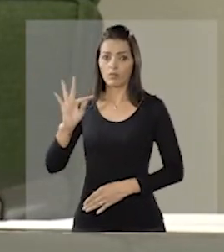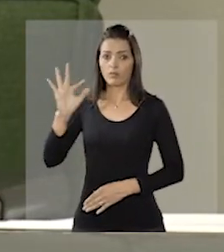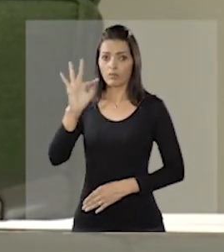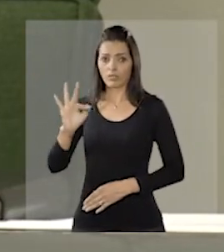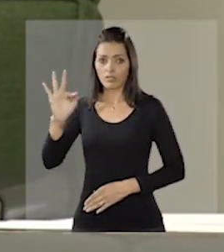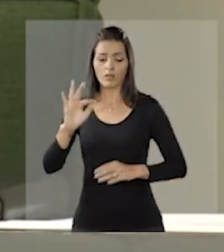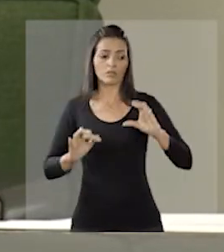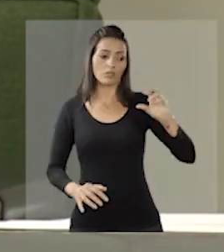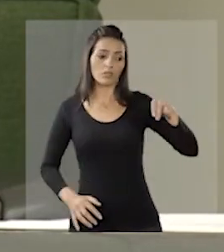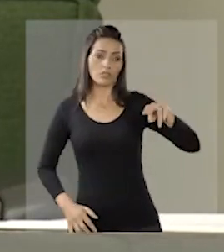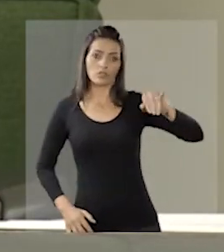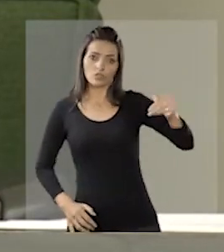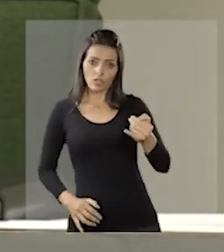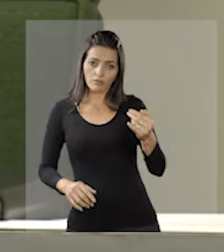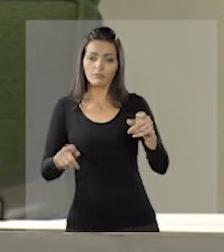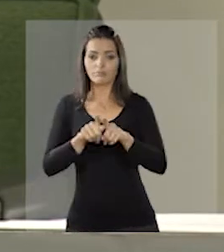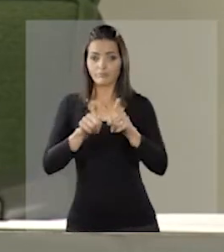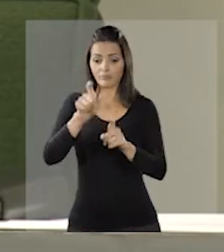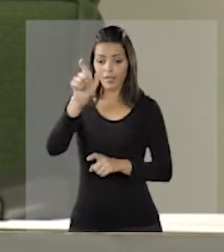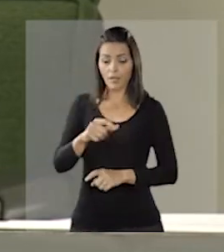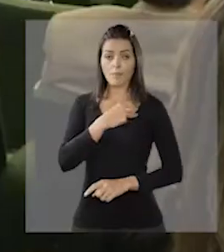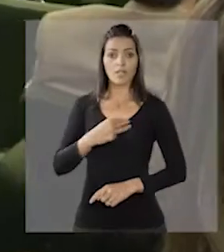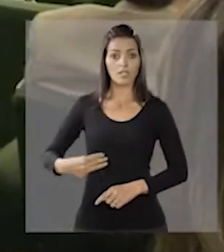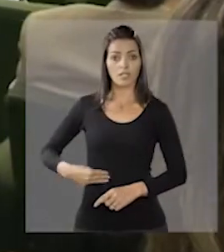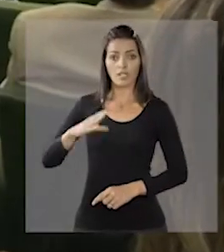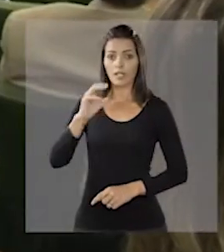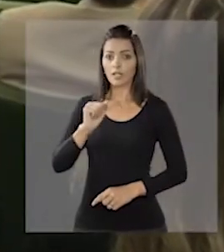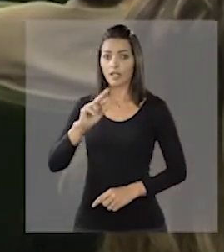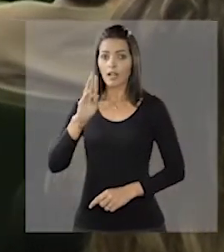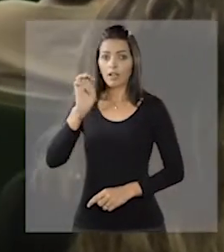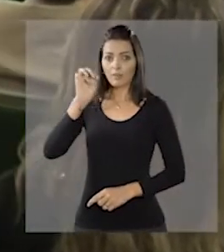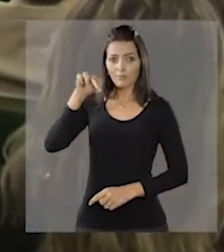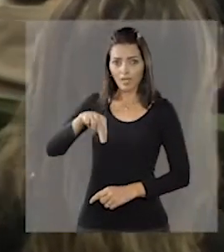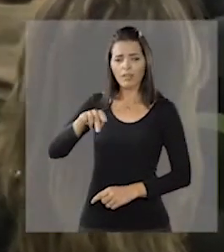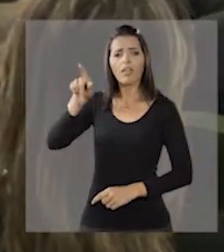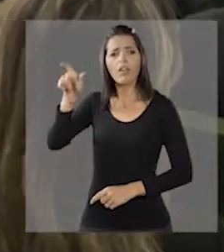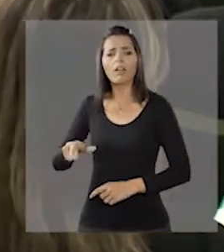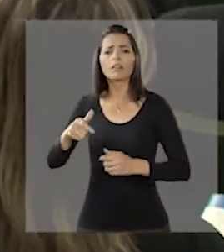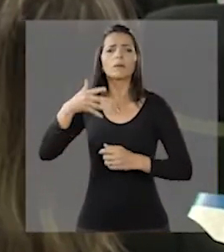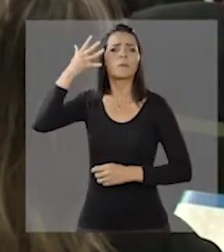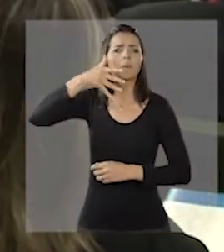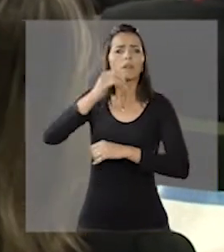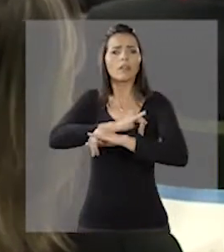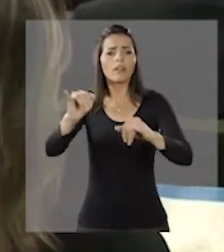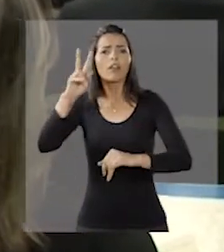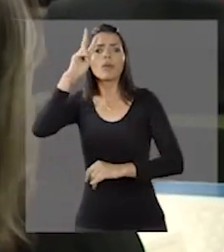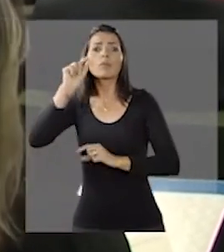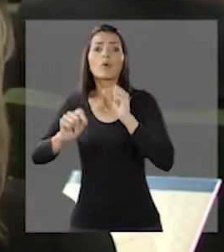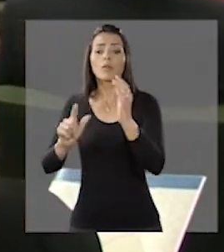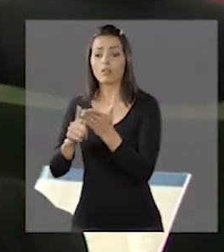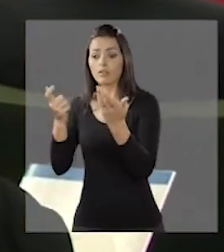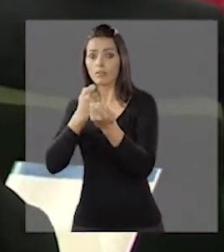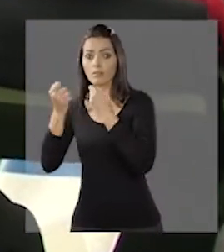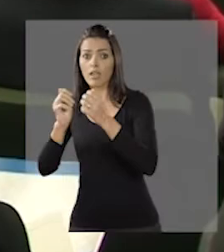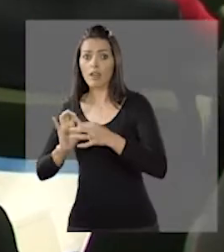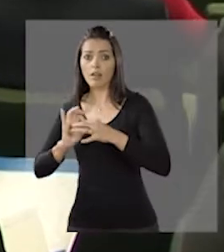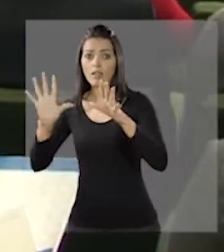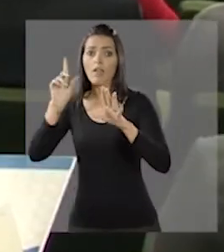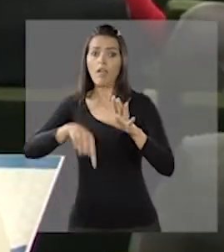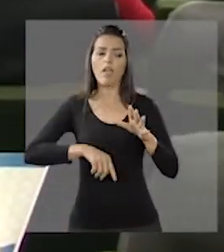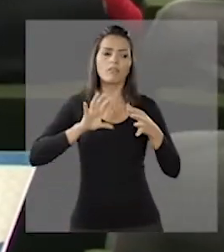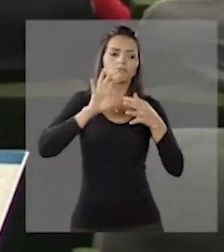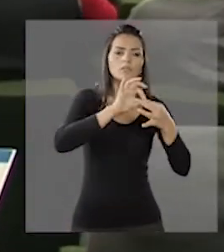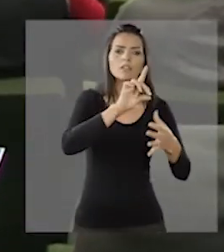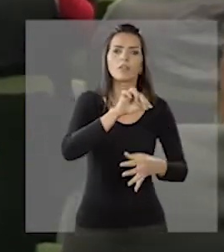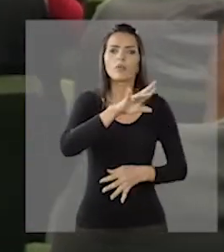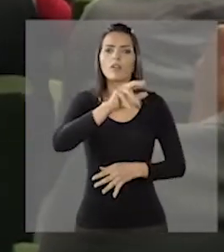Federal e do CNJ, a ministra Carmen Lúcia, lembrou que uma imprensa livre garante a democracia e o bom